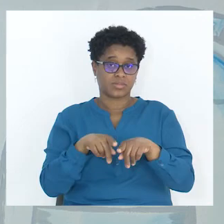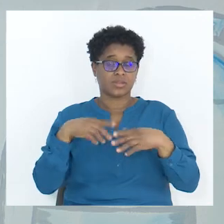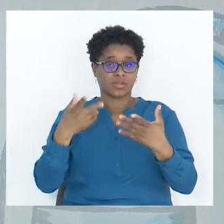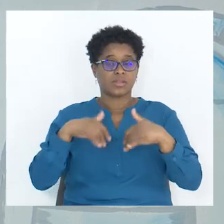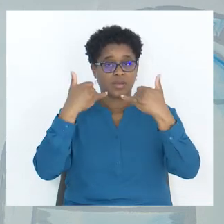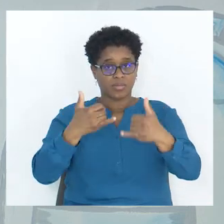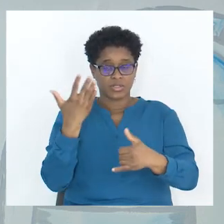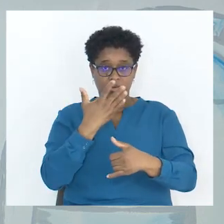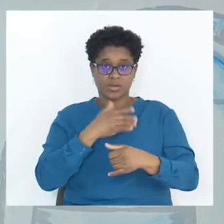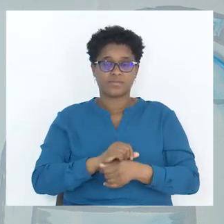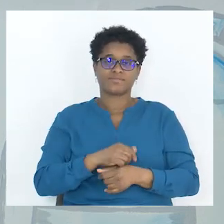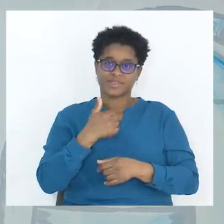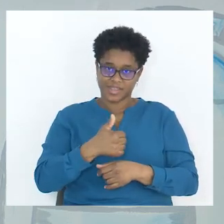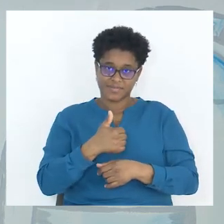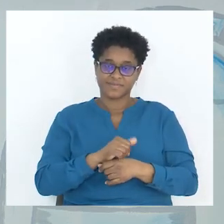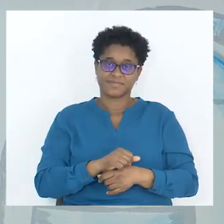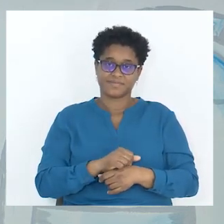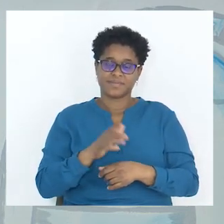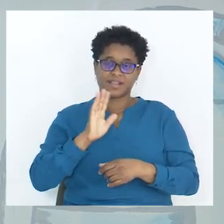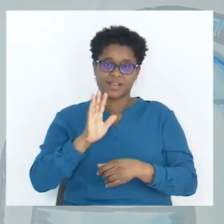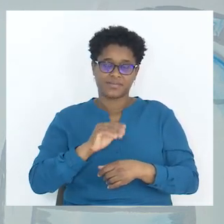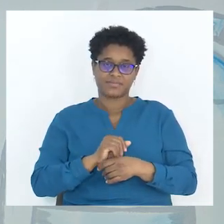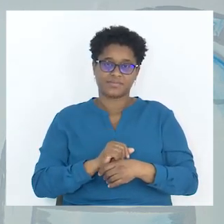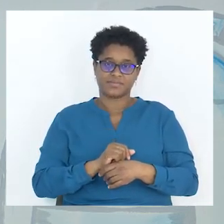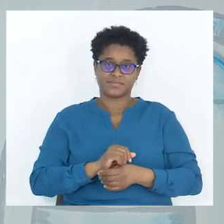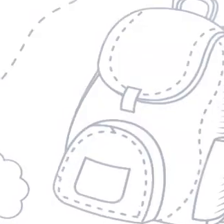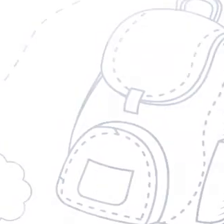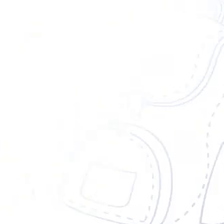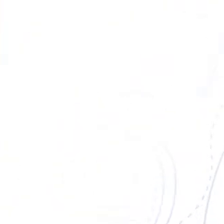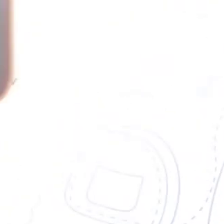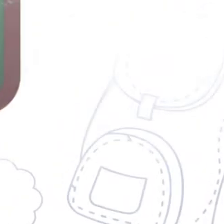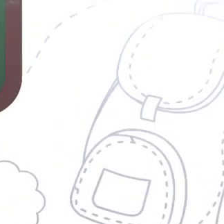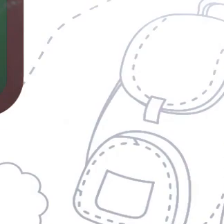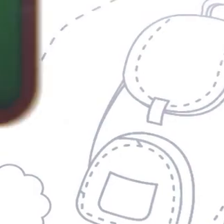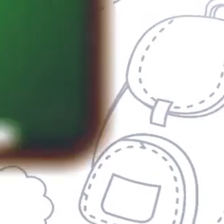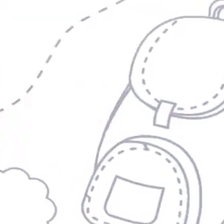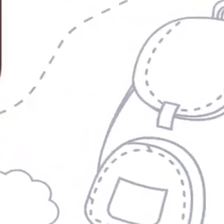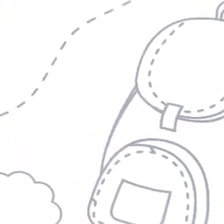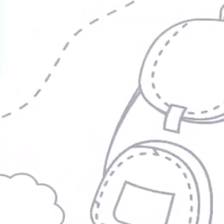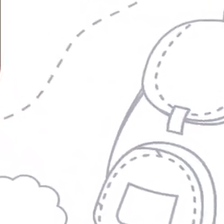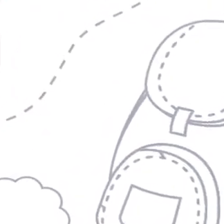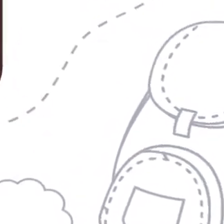até a próxima aula. Ok? Até lá!